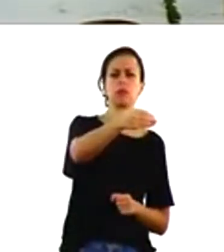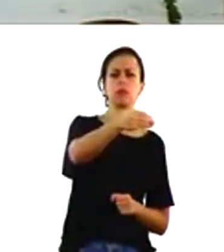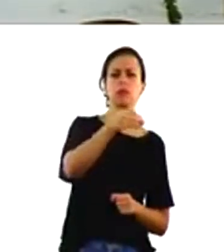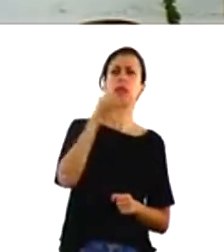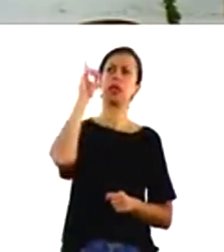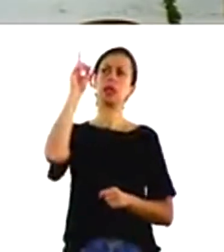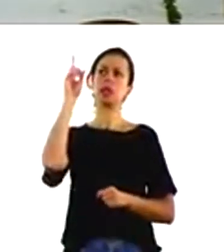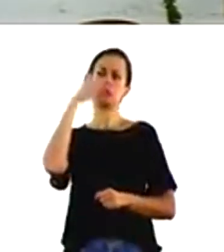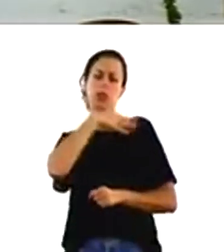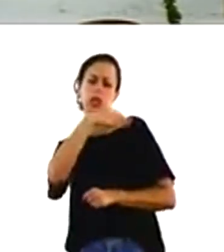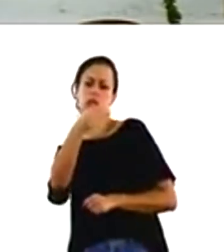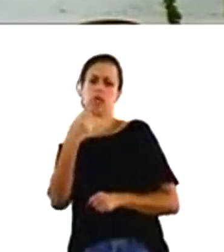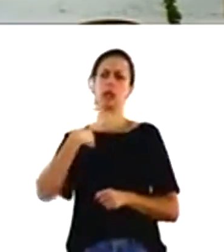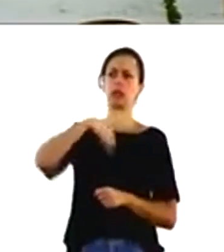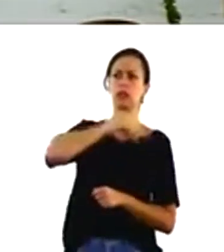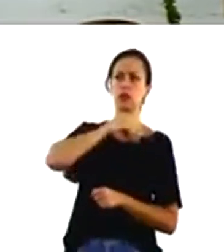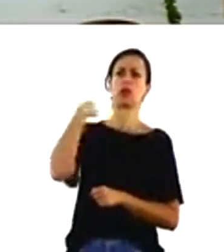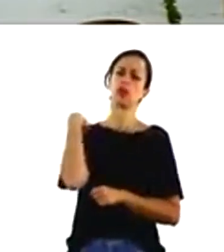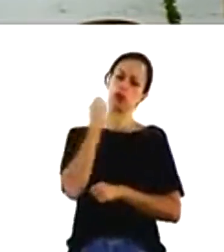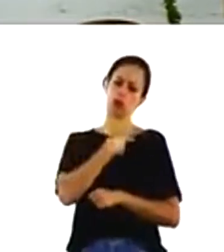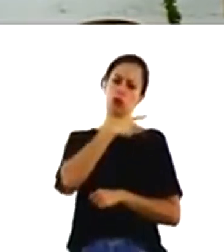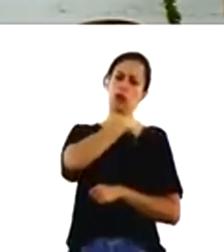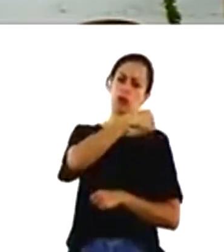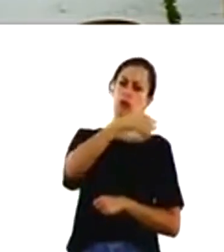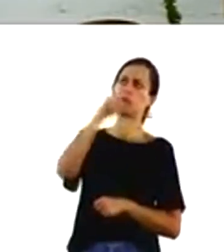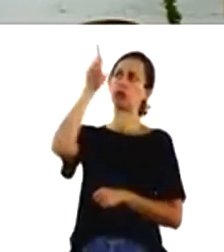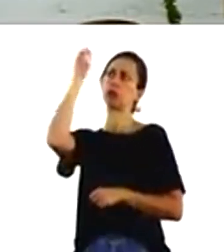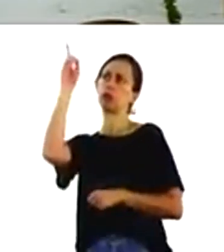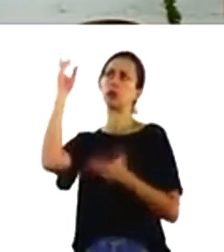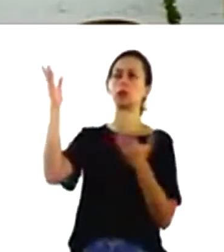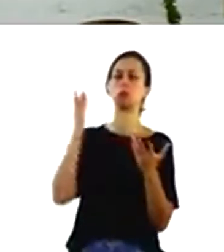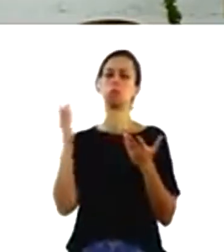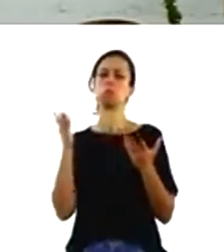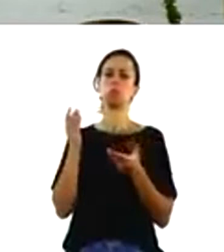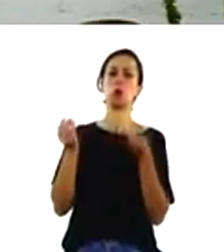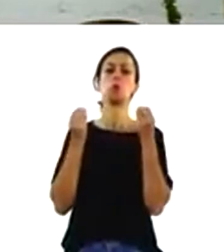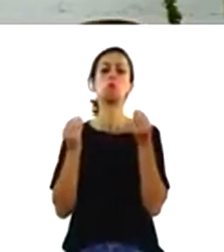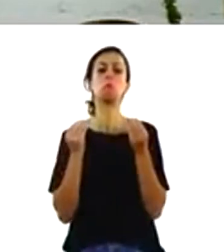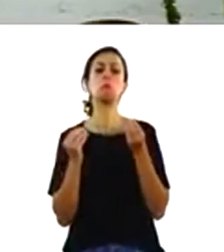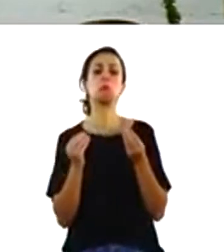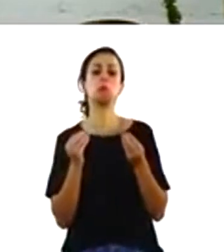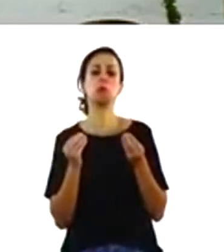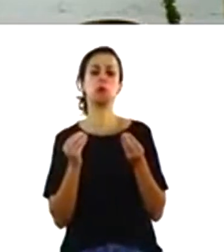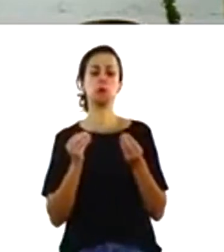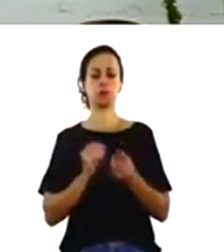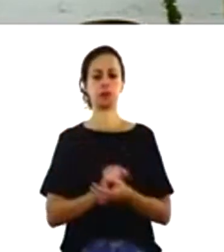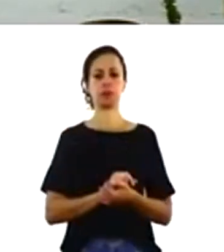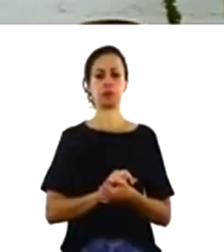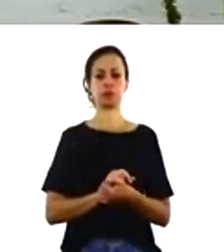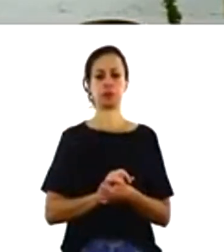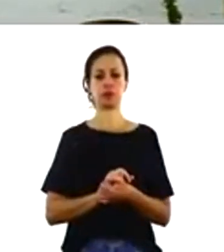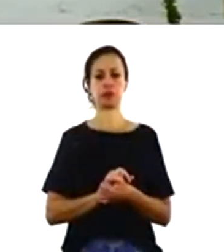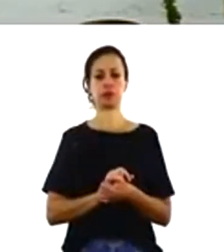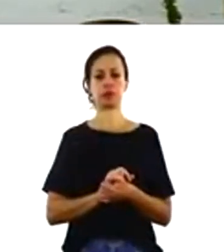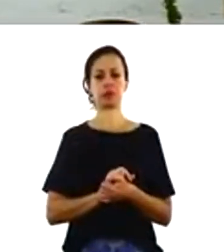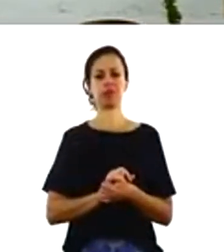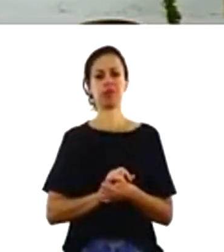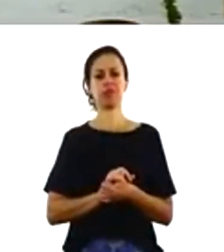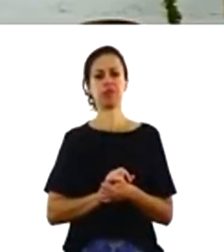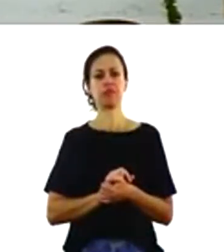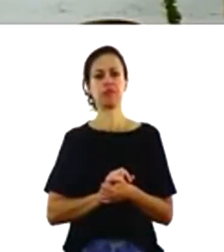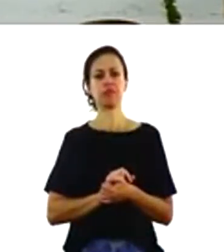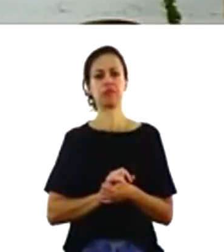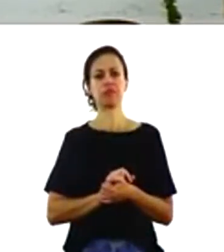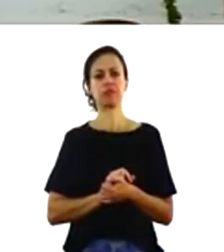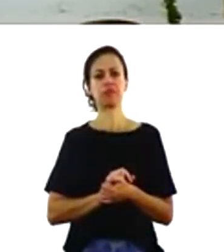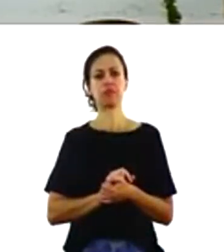herança para nós. Eu gosto de pensar nisso. E quando a gente vai na Bíblia, a gente descobre que é isso